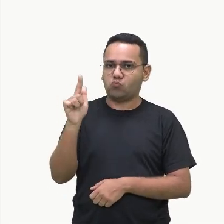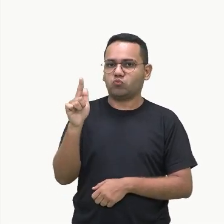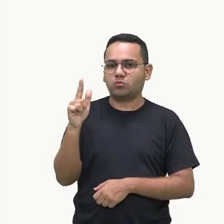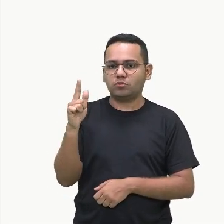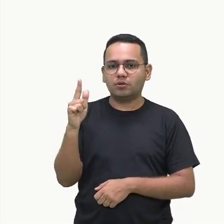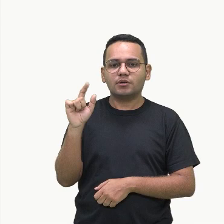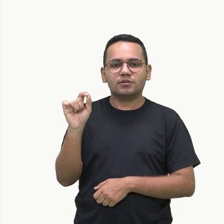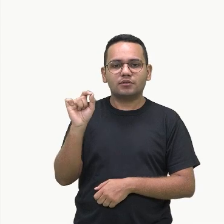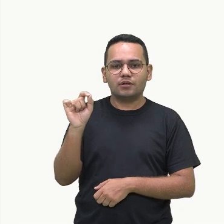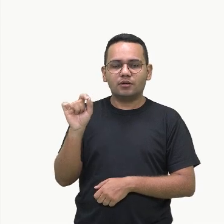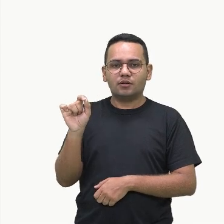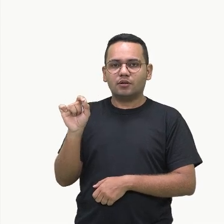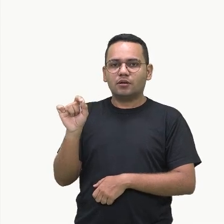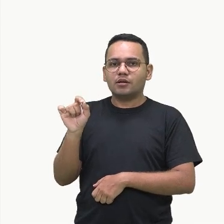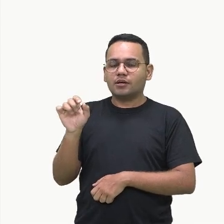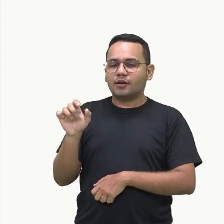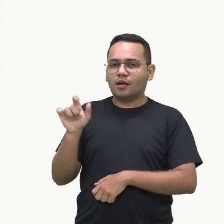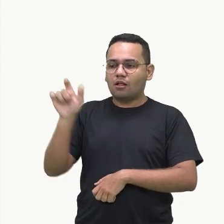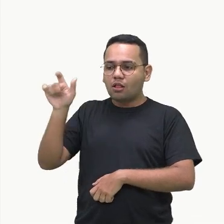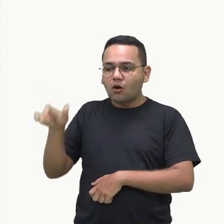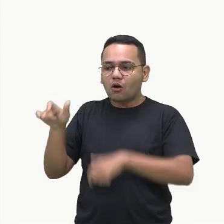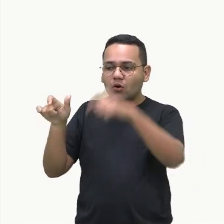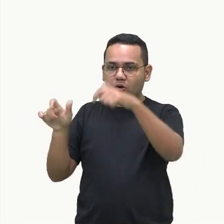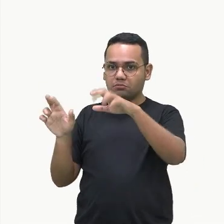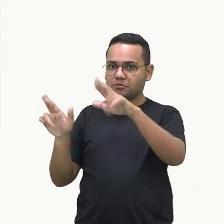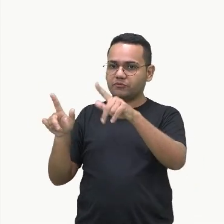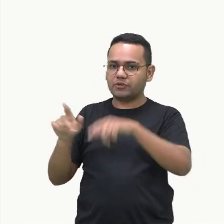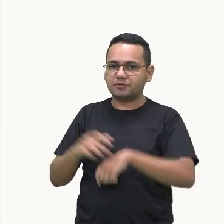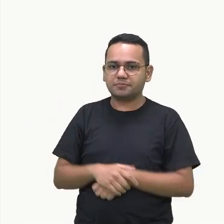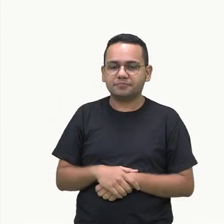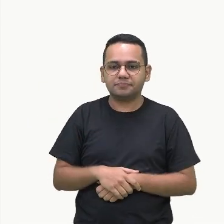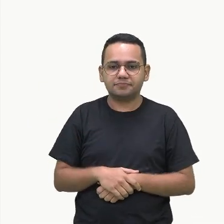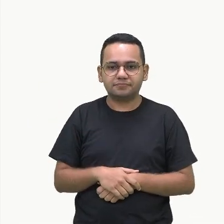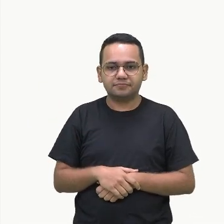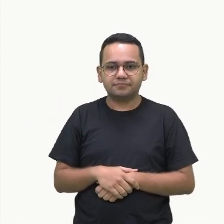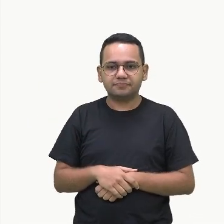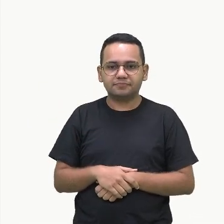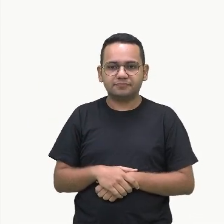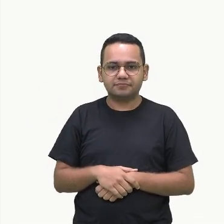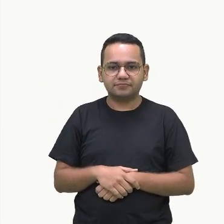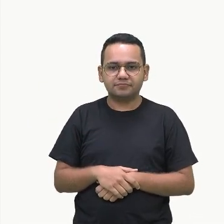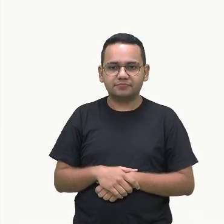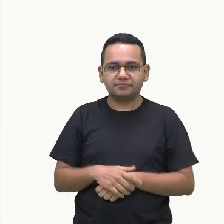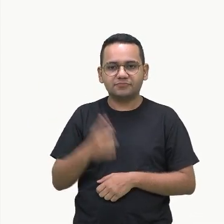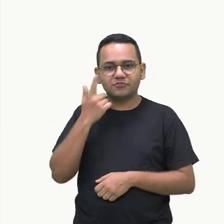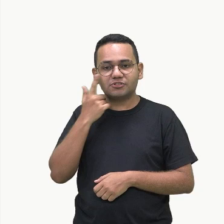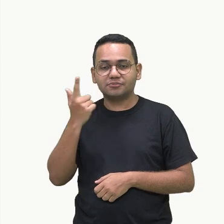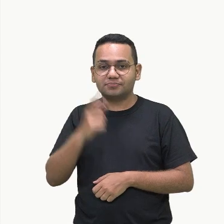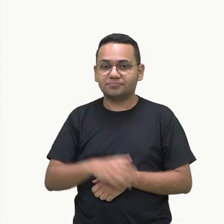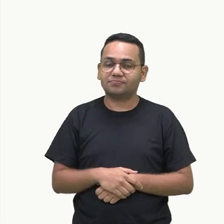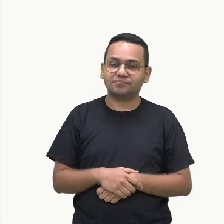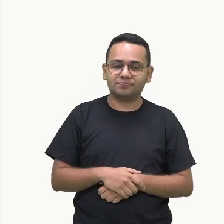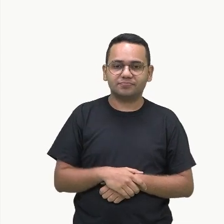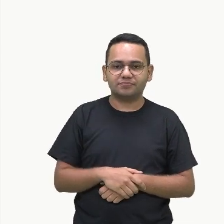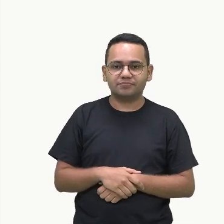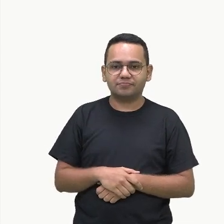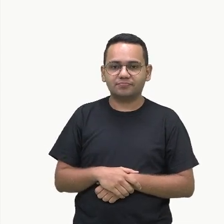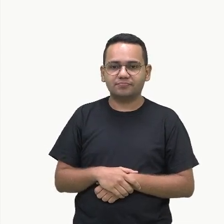encontra de lados opostos. Quem são? Esses aí mesmo que você acabou de falar. O